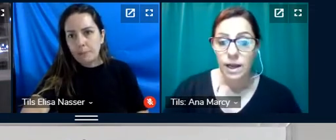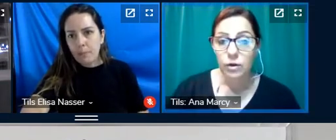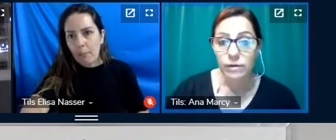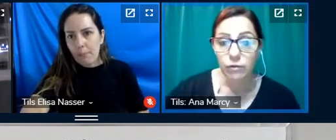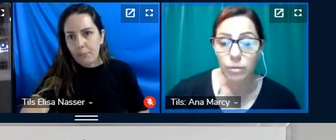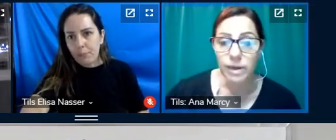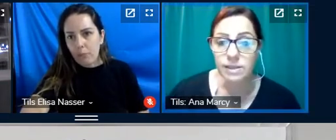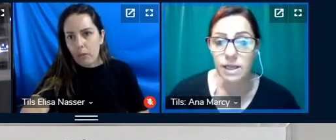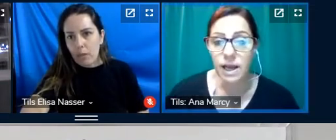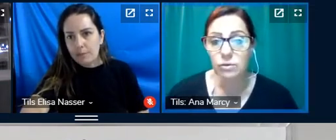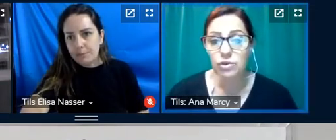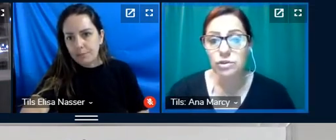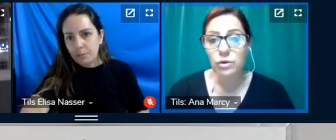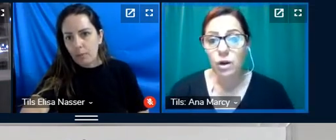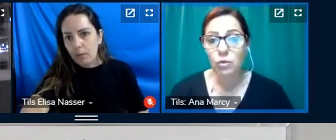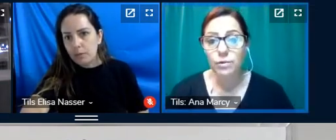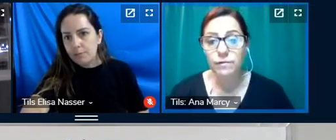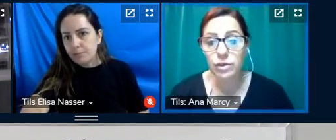O tempo passa rápido.